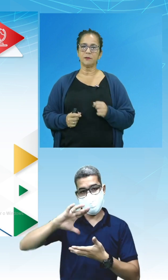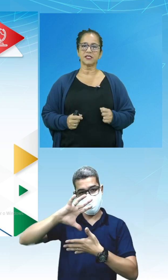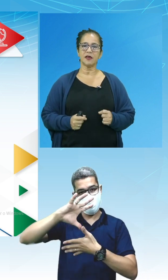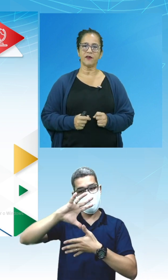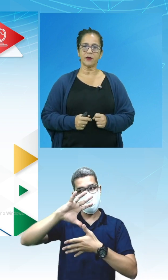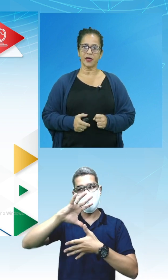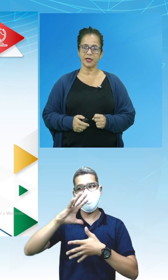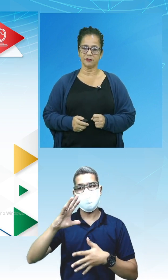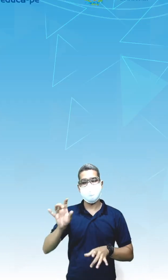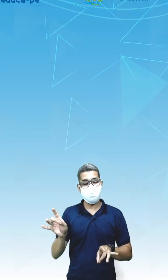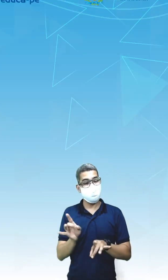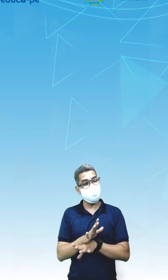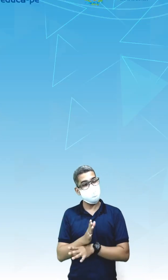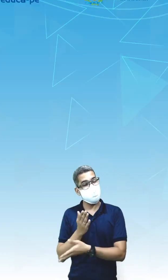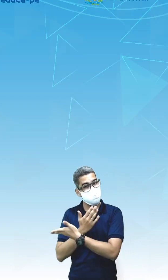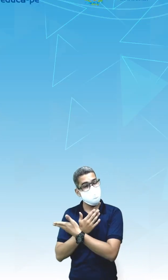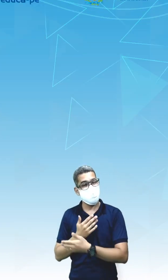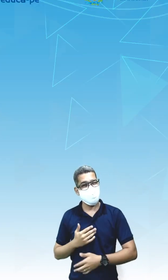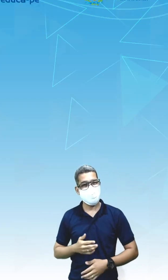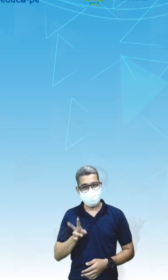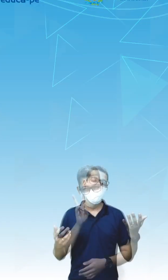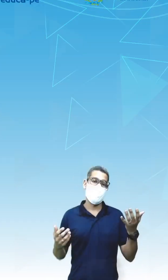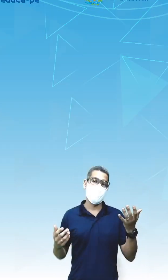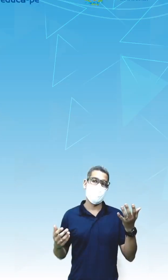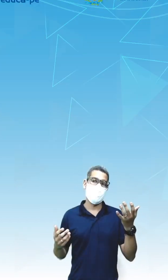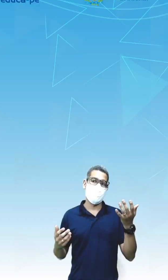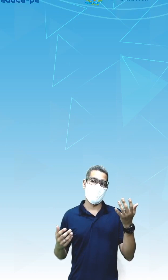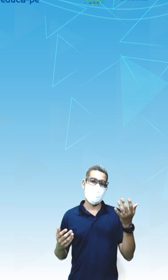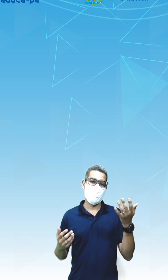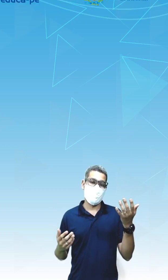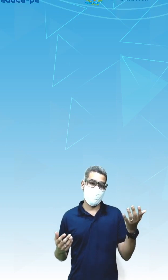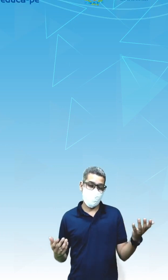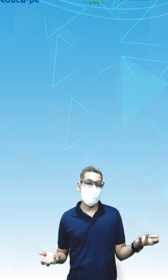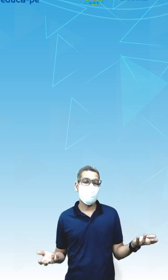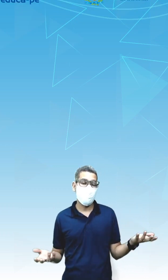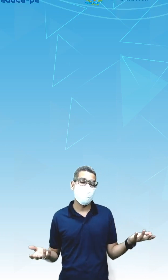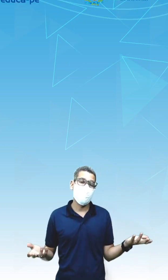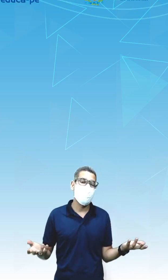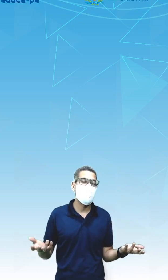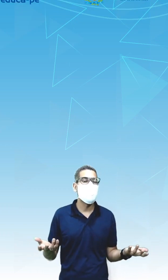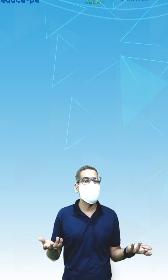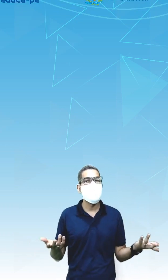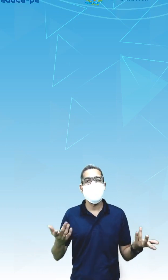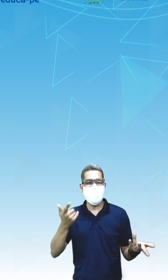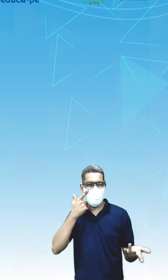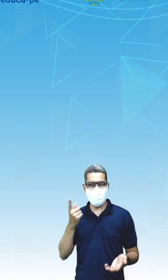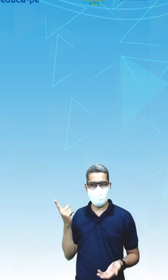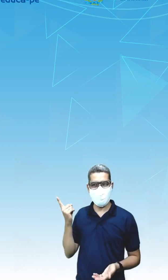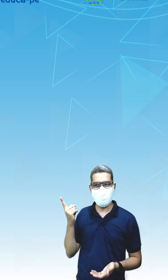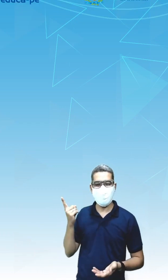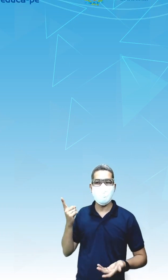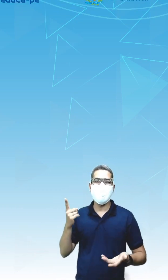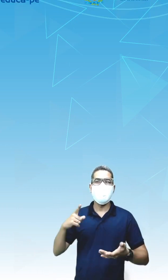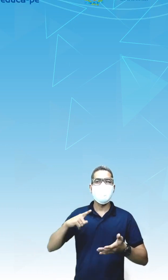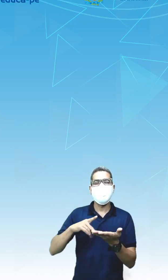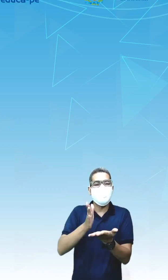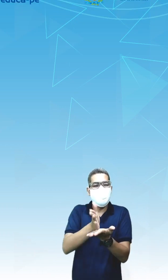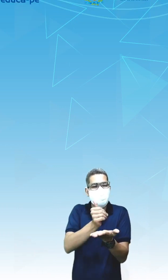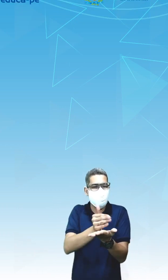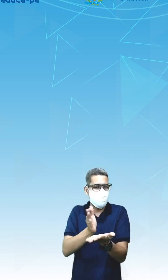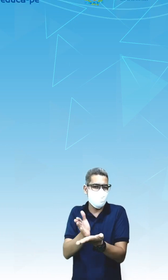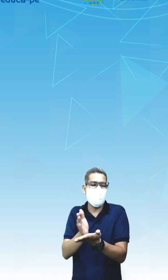Vocês observaram aí nos slides, não foi, meus amores? Pronto, gente, vê só. Segundo essa divisão,